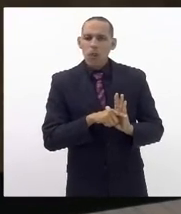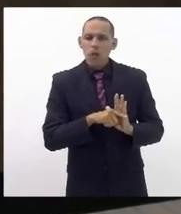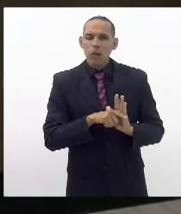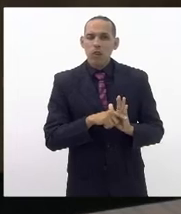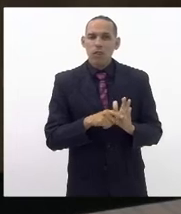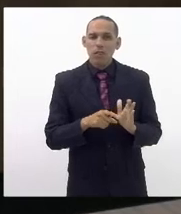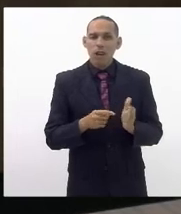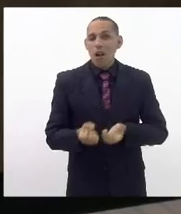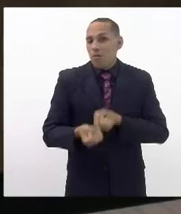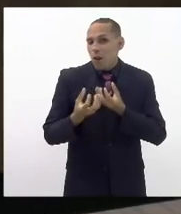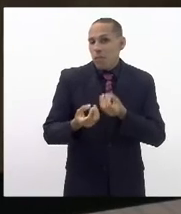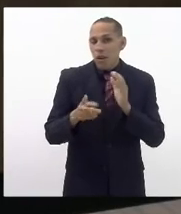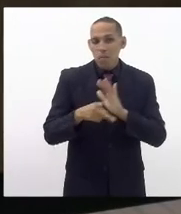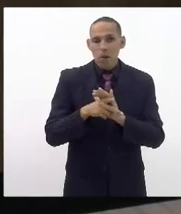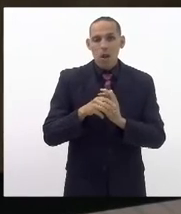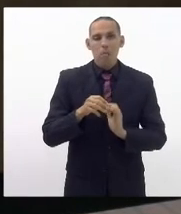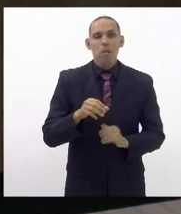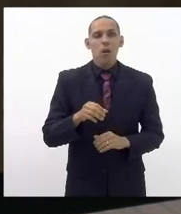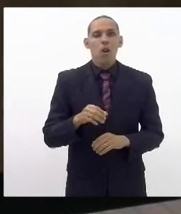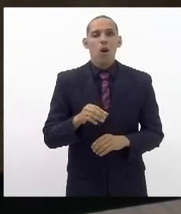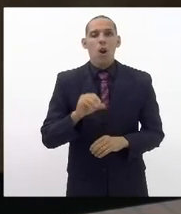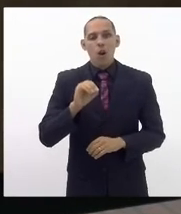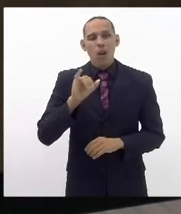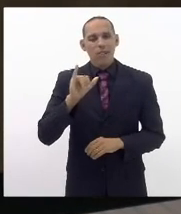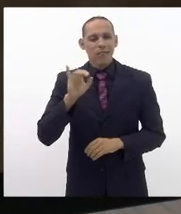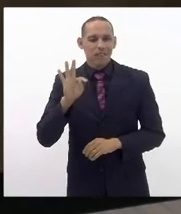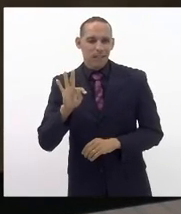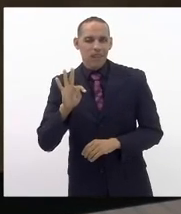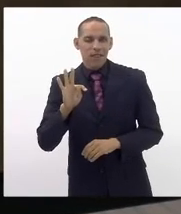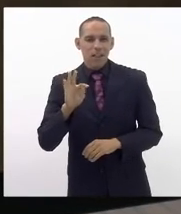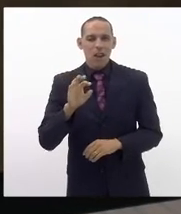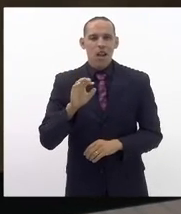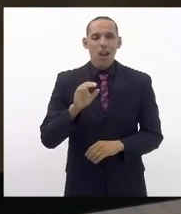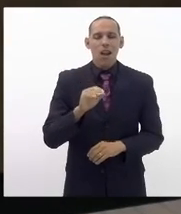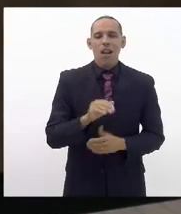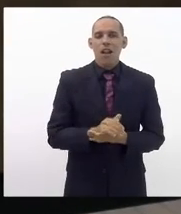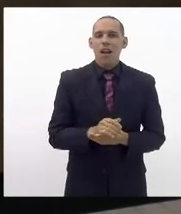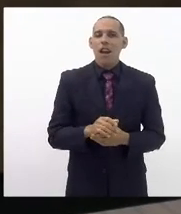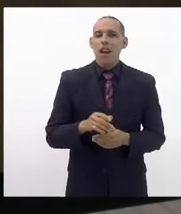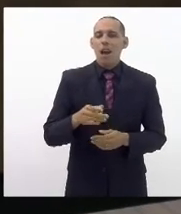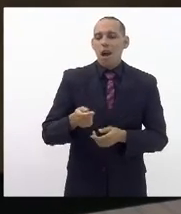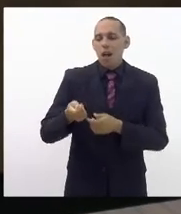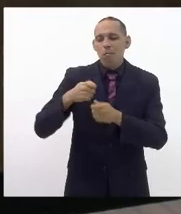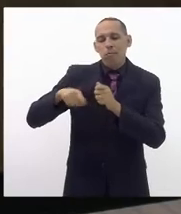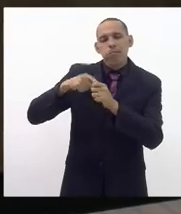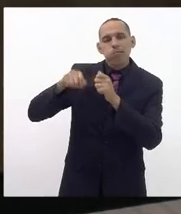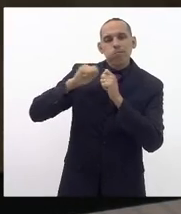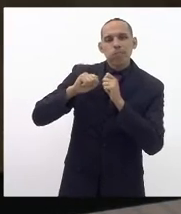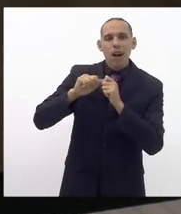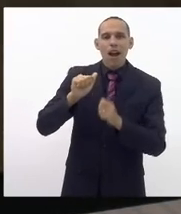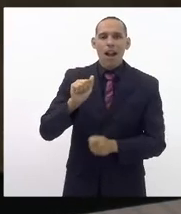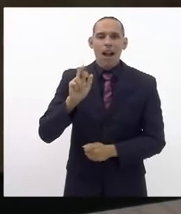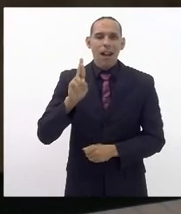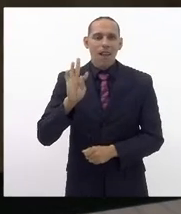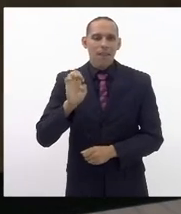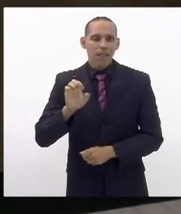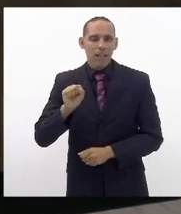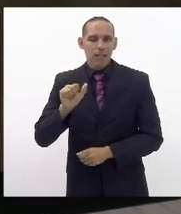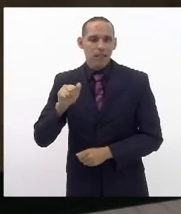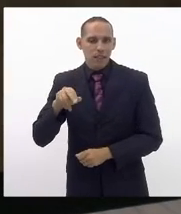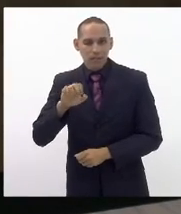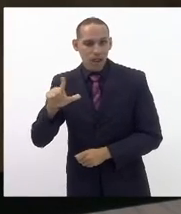os dados da Organização Internacional do Trabalho, da OIT, dão conta de que a pesca artesanal é um dos ofícios mais